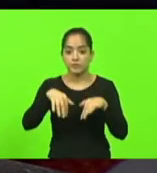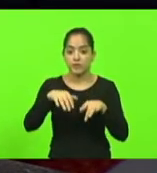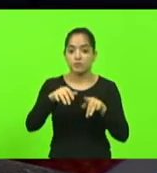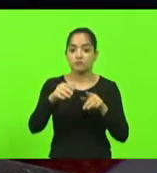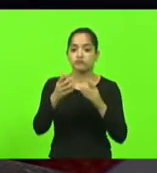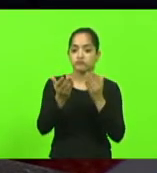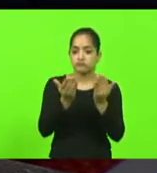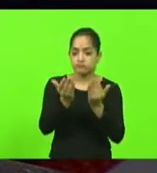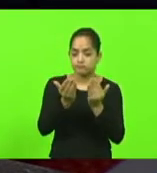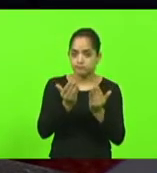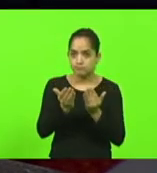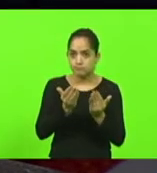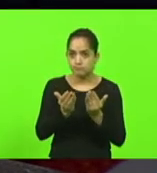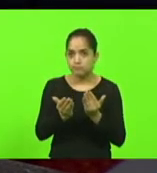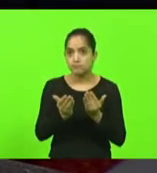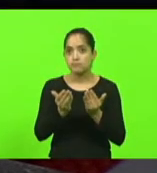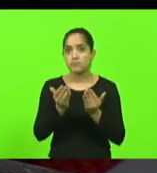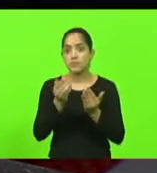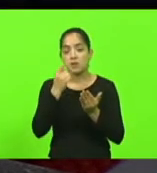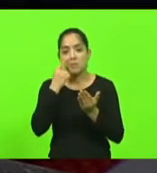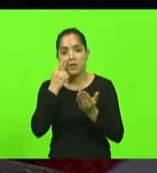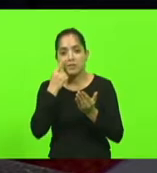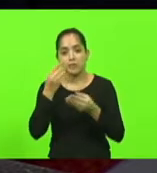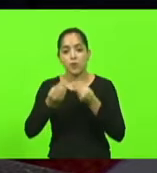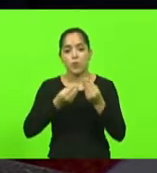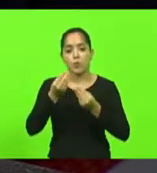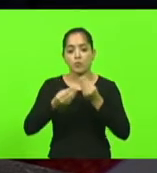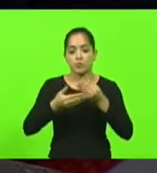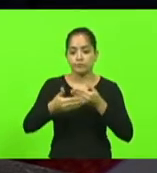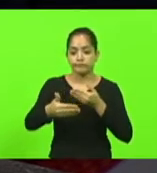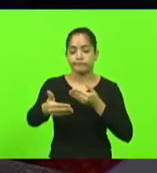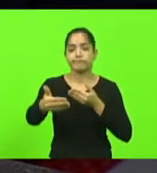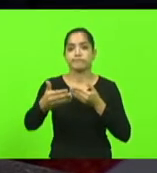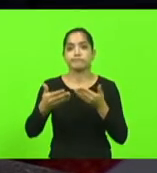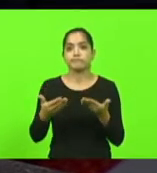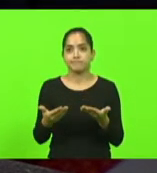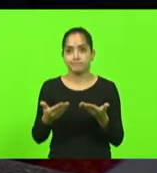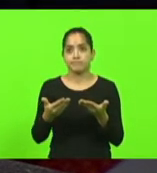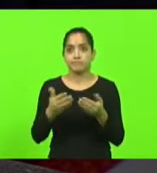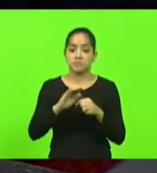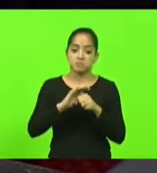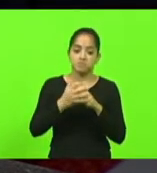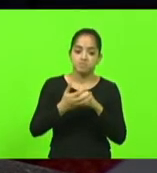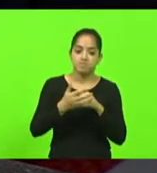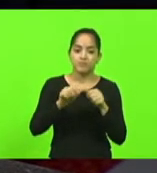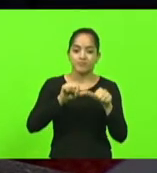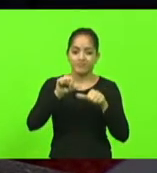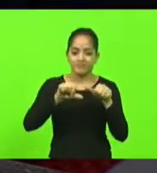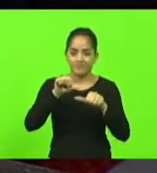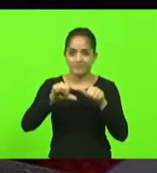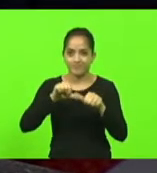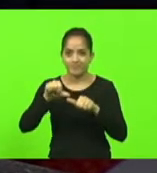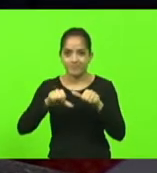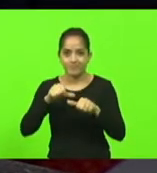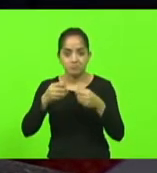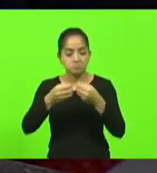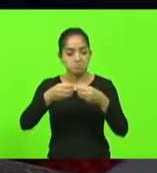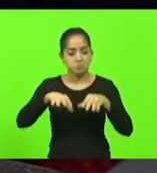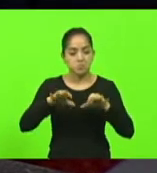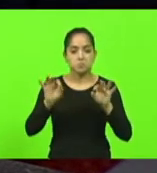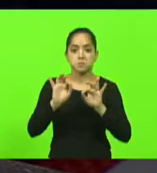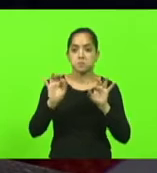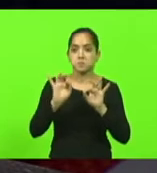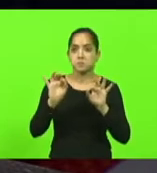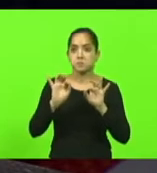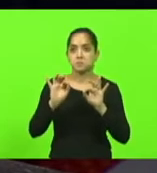analisar face a esses novos quadros aí que estão surgindo, inclusive de variantes, e também porque não tem tido nenhum prejuízo.